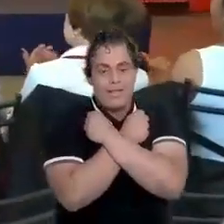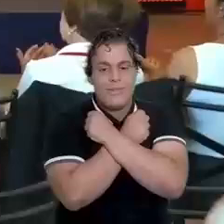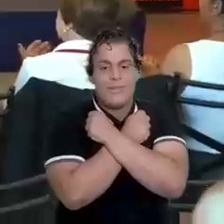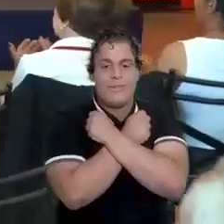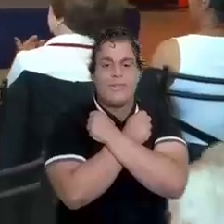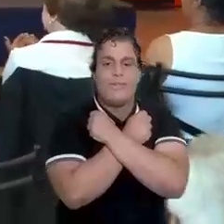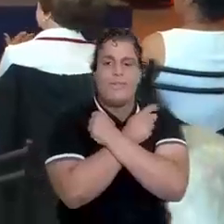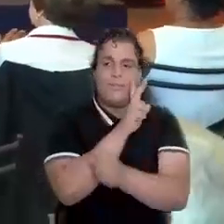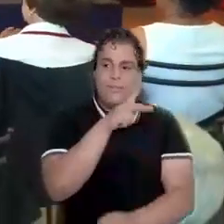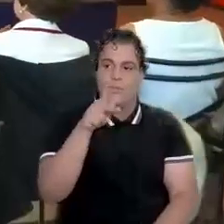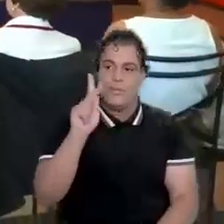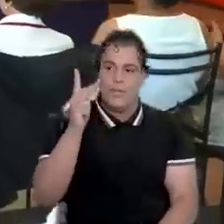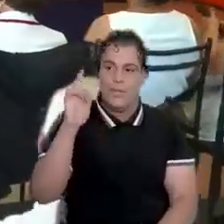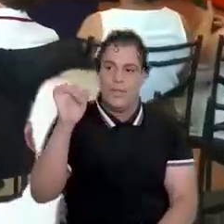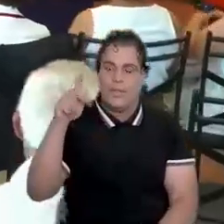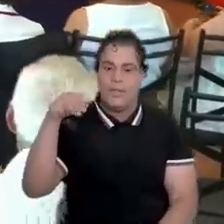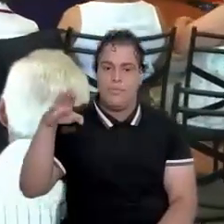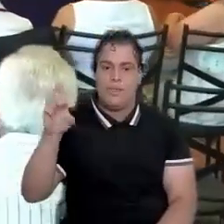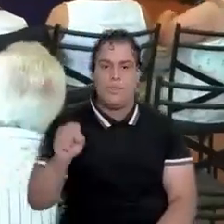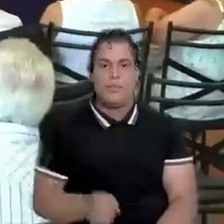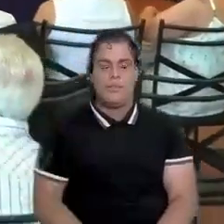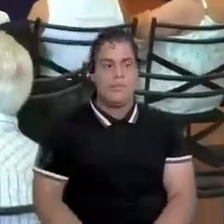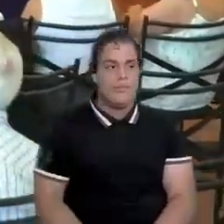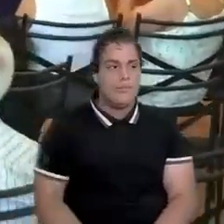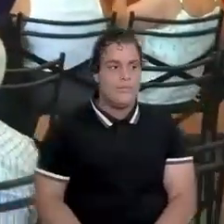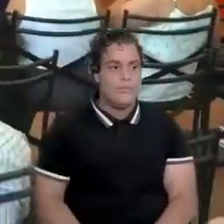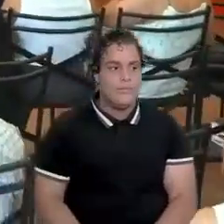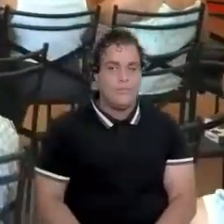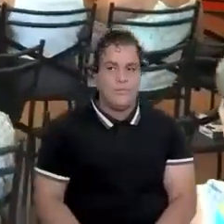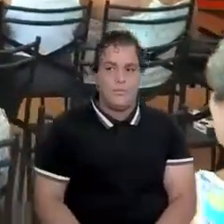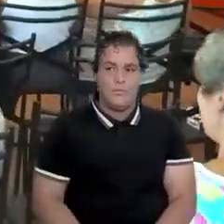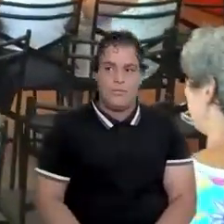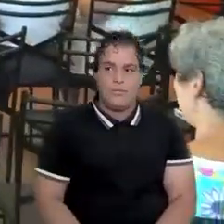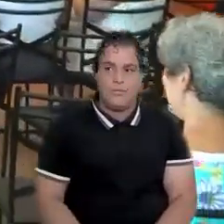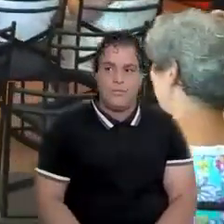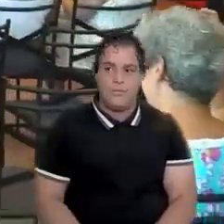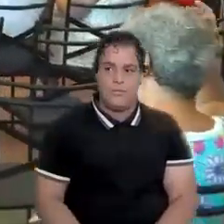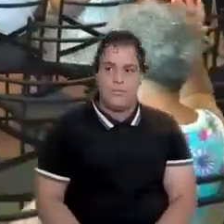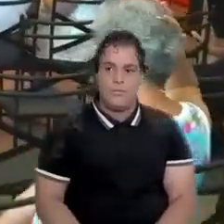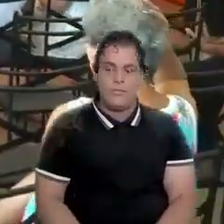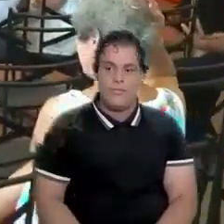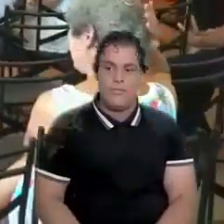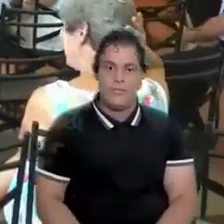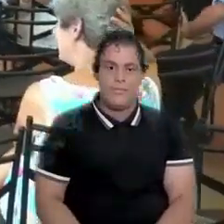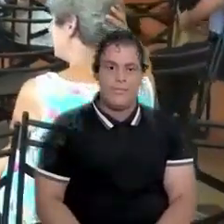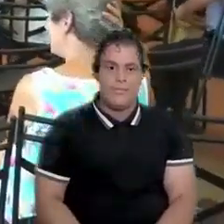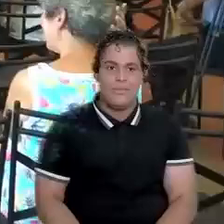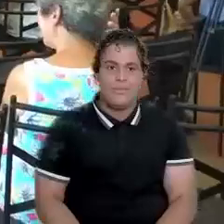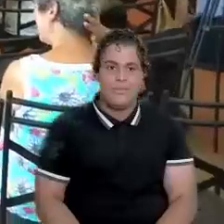amigo, professor Hermes. Ô Iris, eu trouxe para você